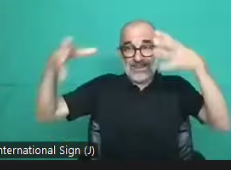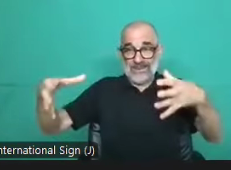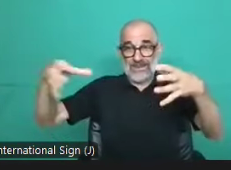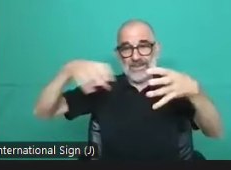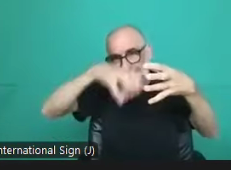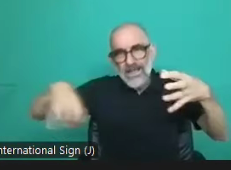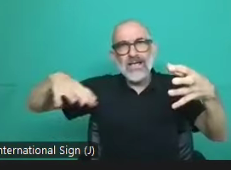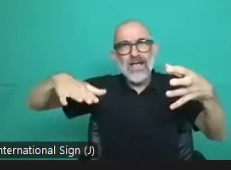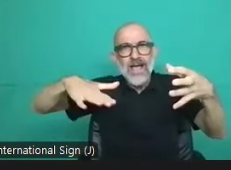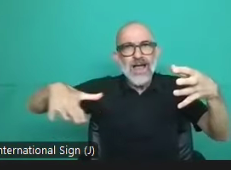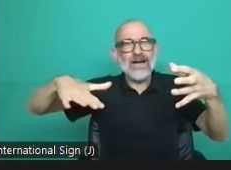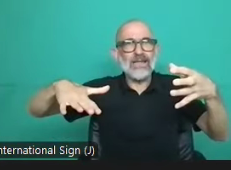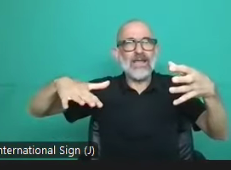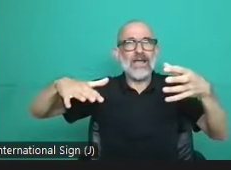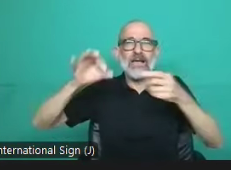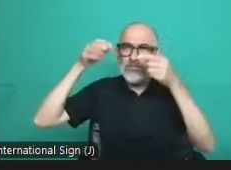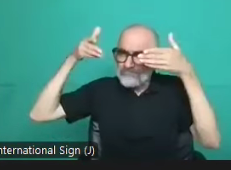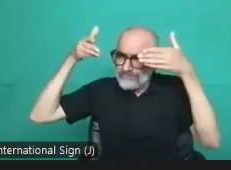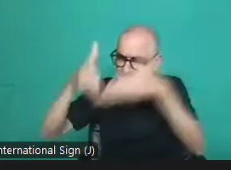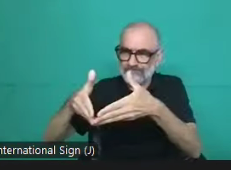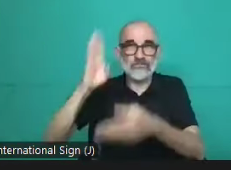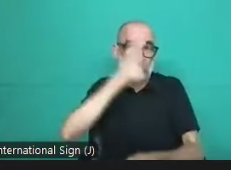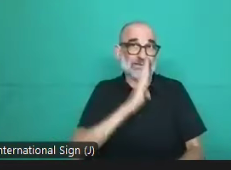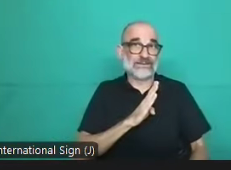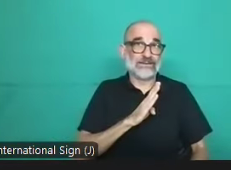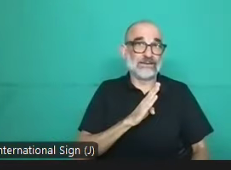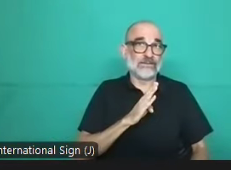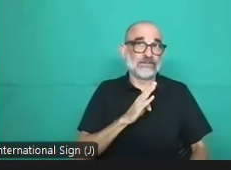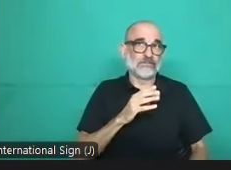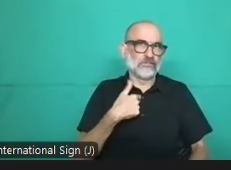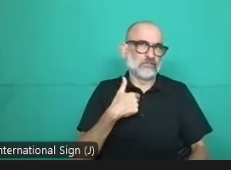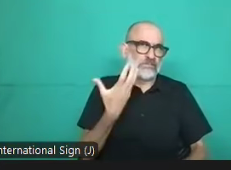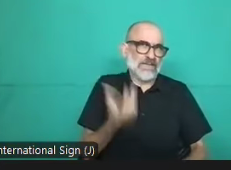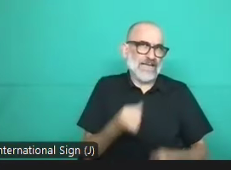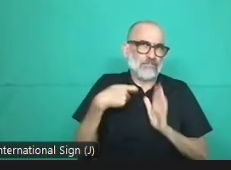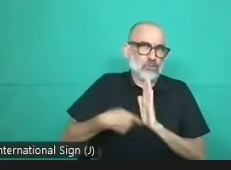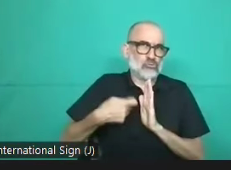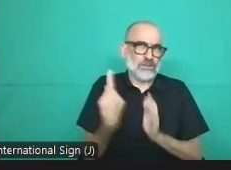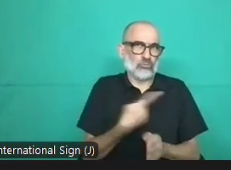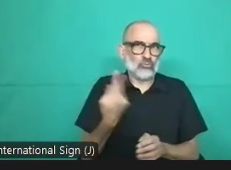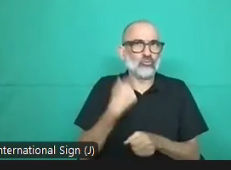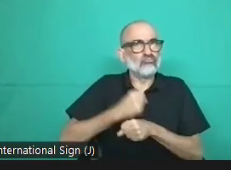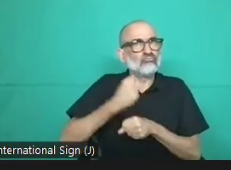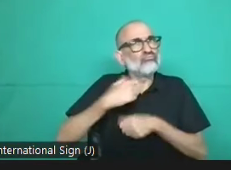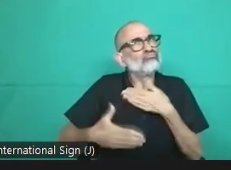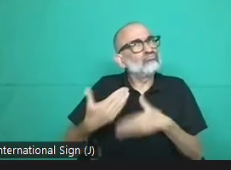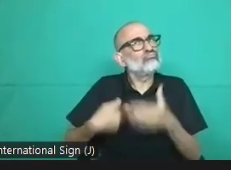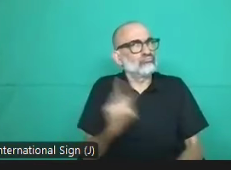país para lidar com um problema que é